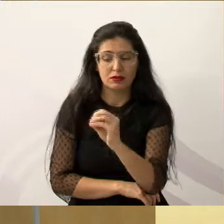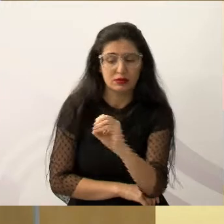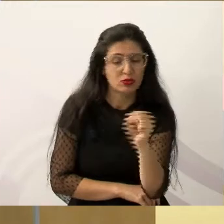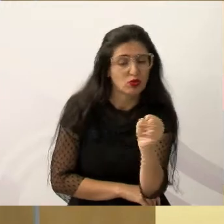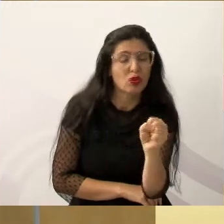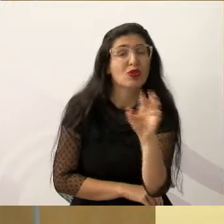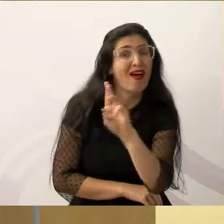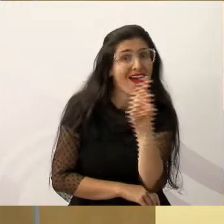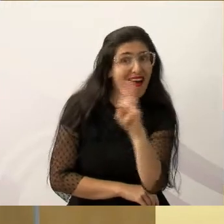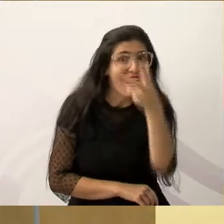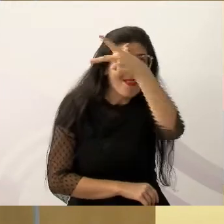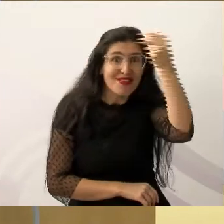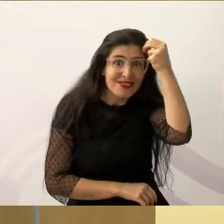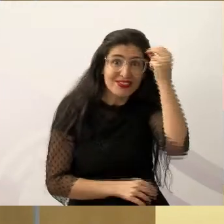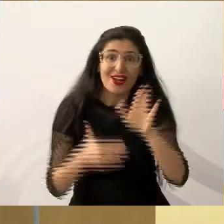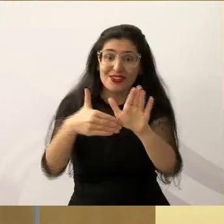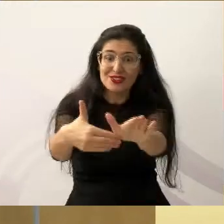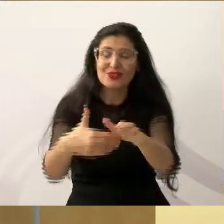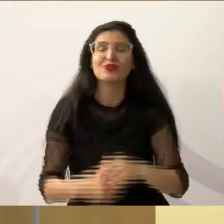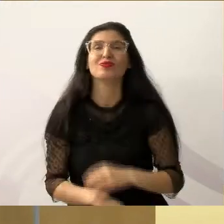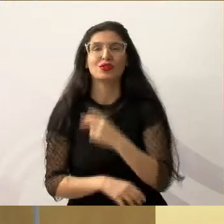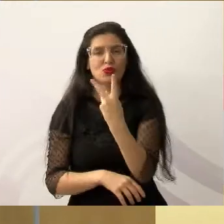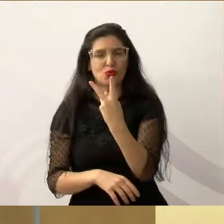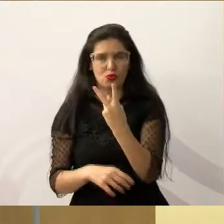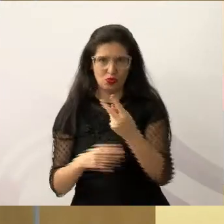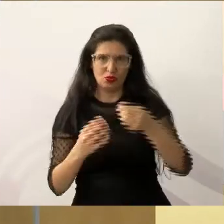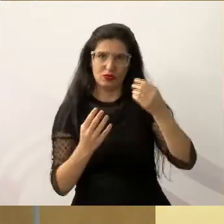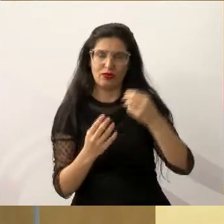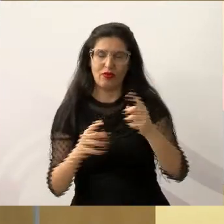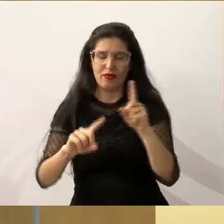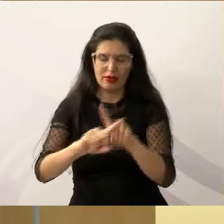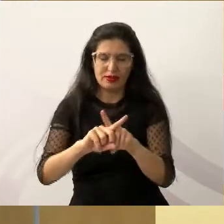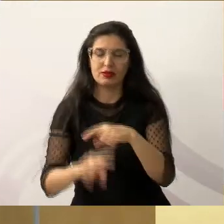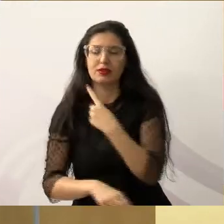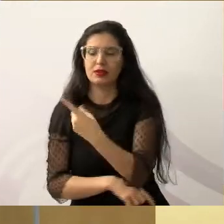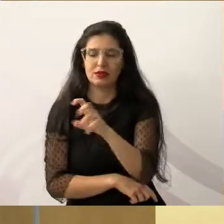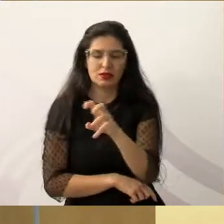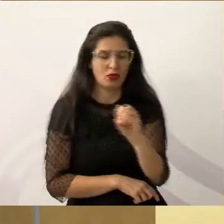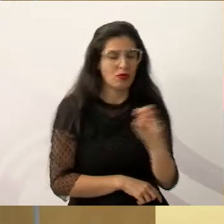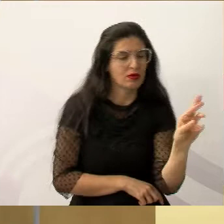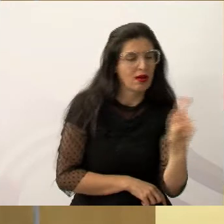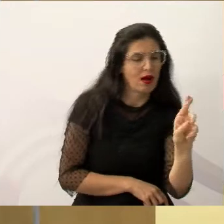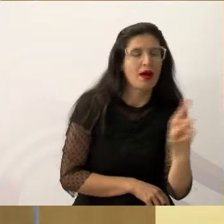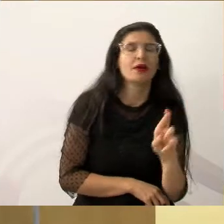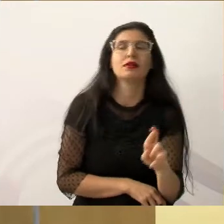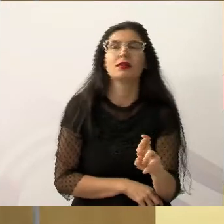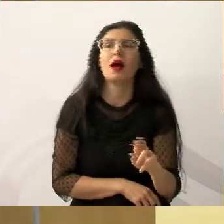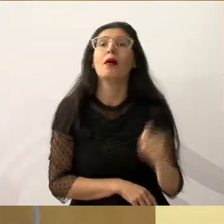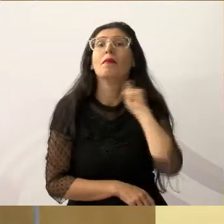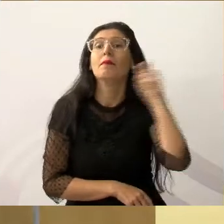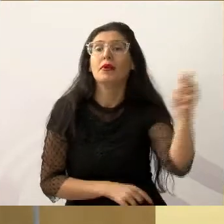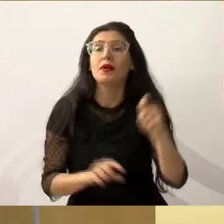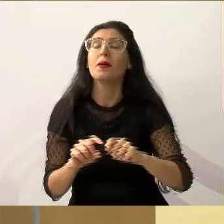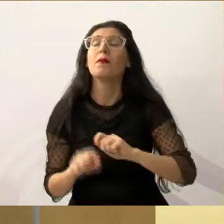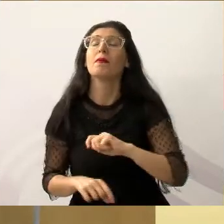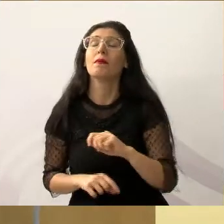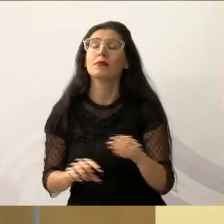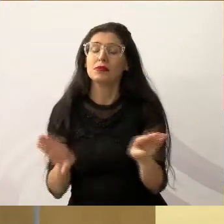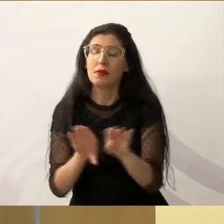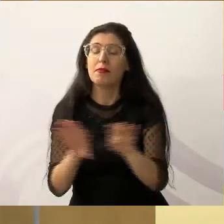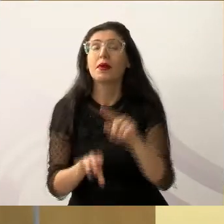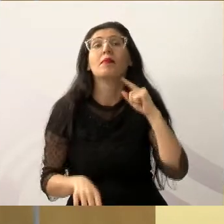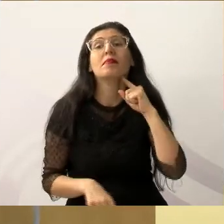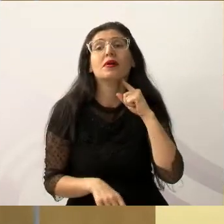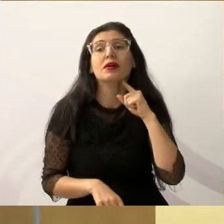R$308, sendo pago até 2 vezes de R$150 nos meses de abril e maio. Esse valor é referente às 2 cestas